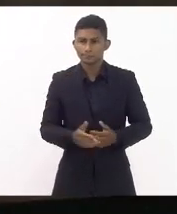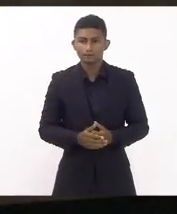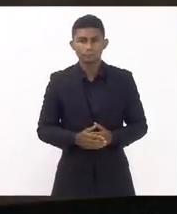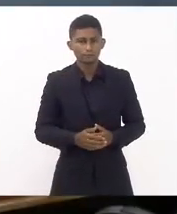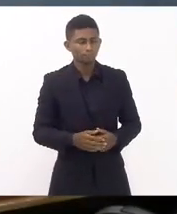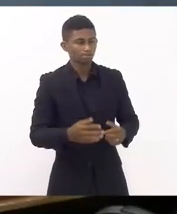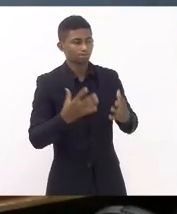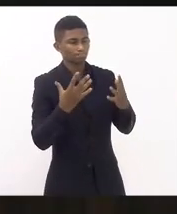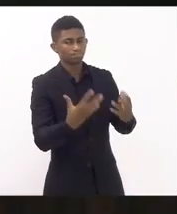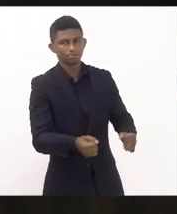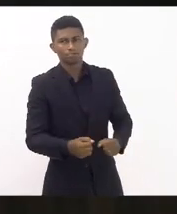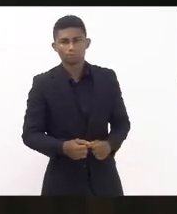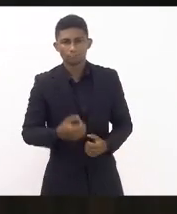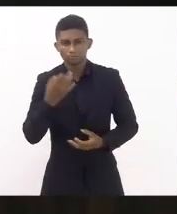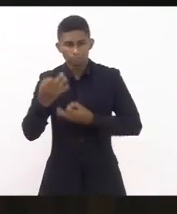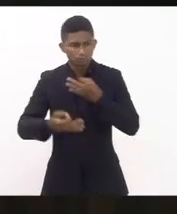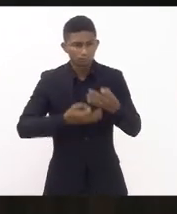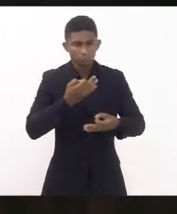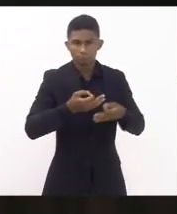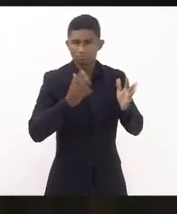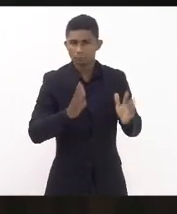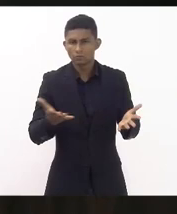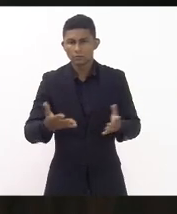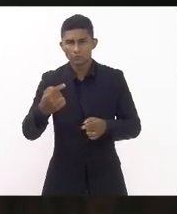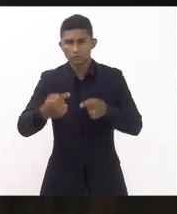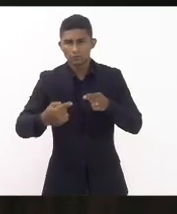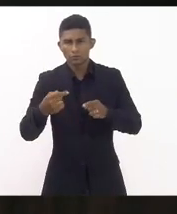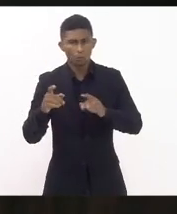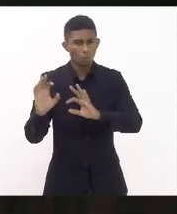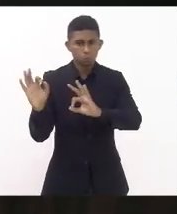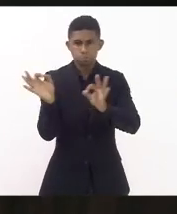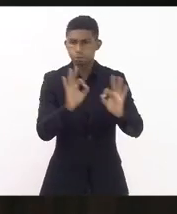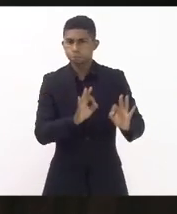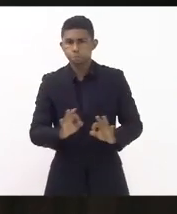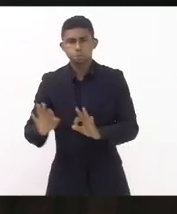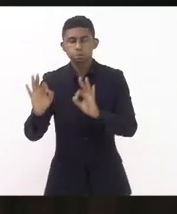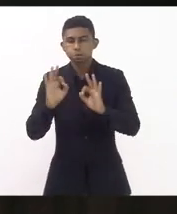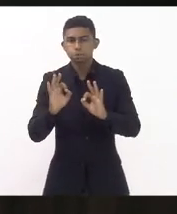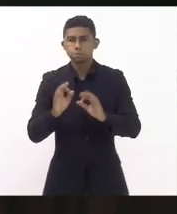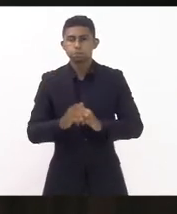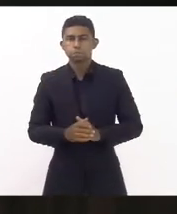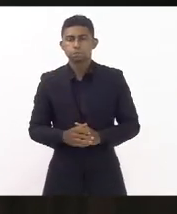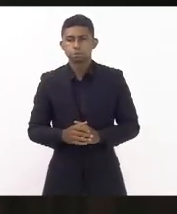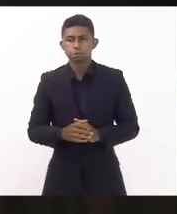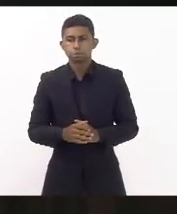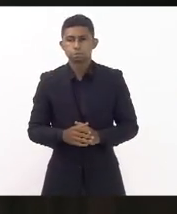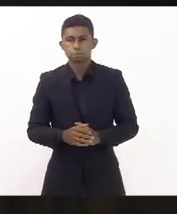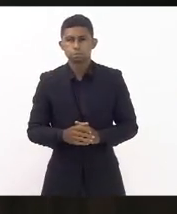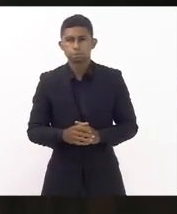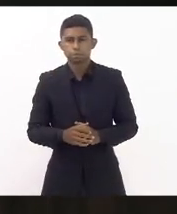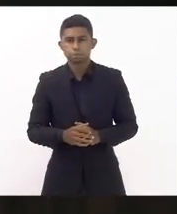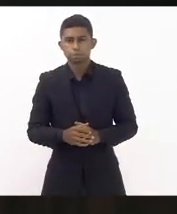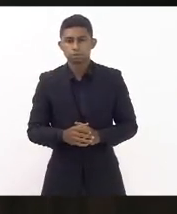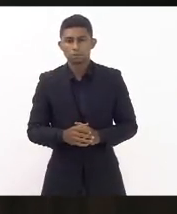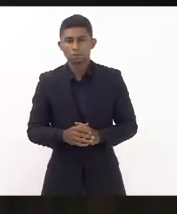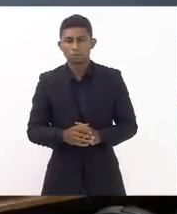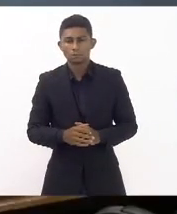Favorável. Com os pares emitidos, em discussão. Não havendo quem querem discutir, apresente. Em votação, emenda